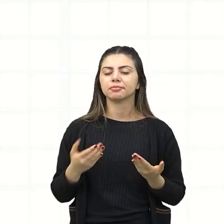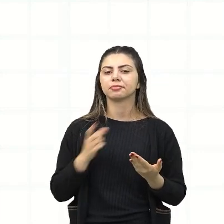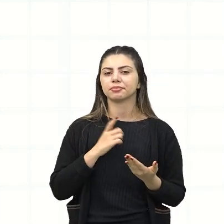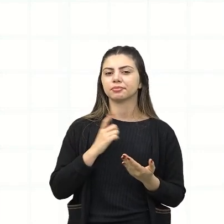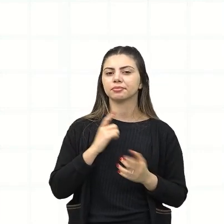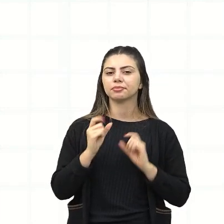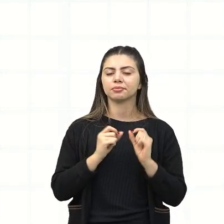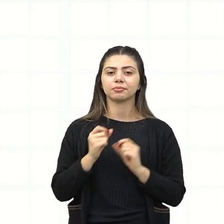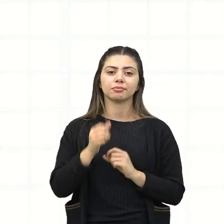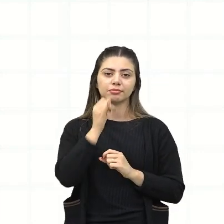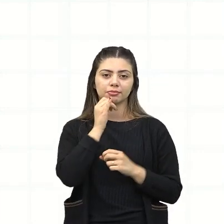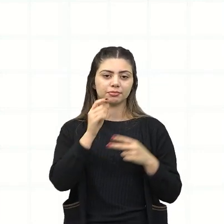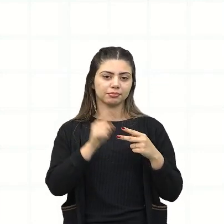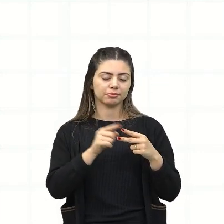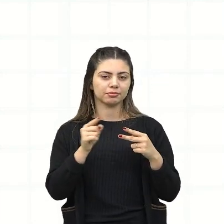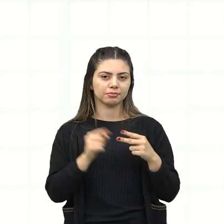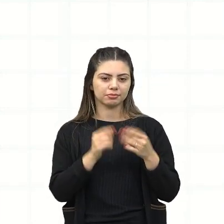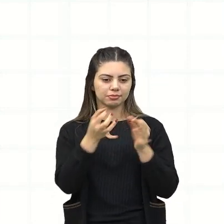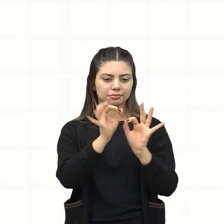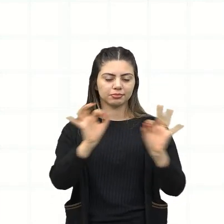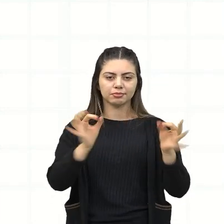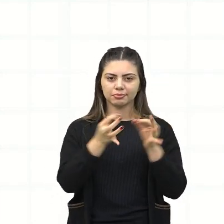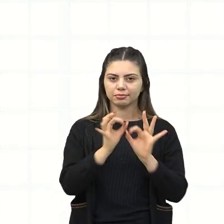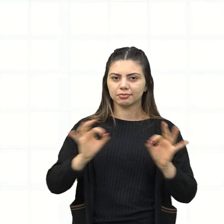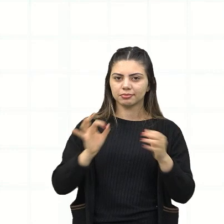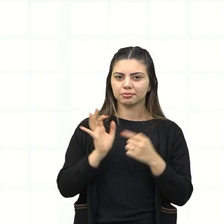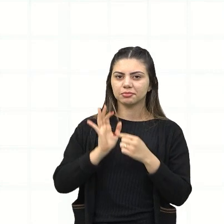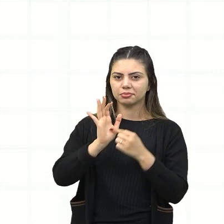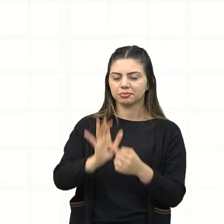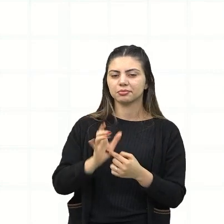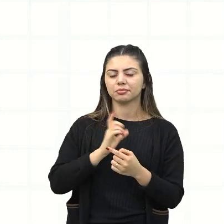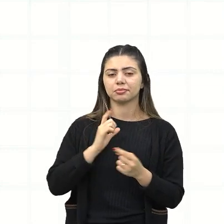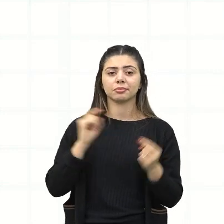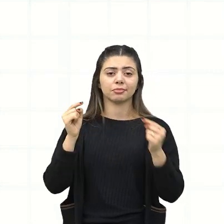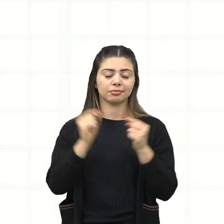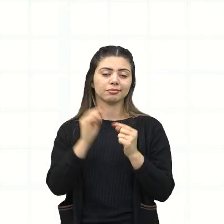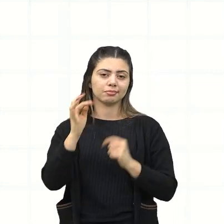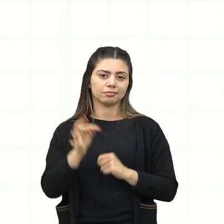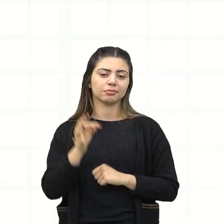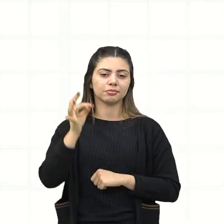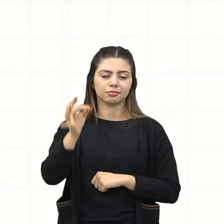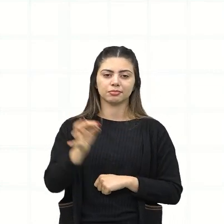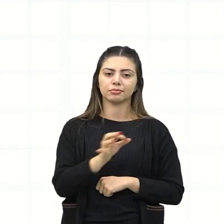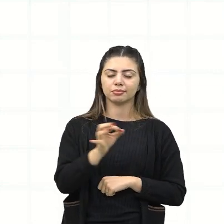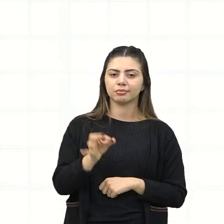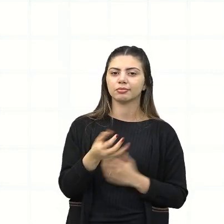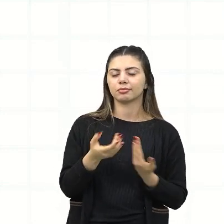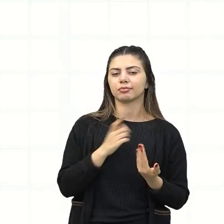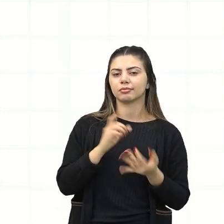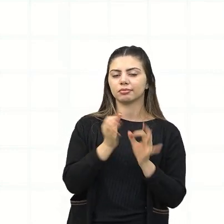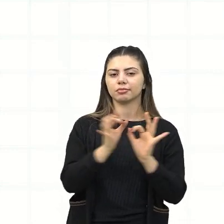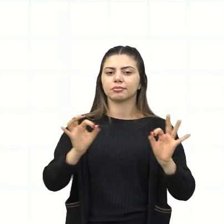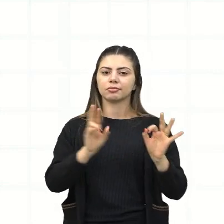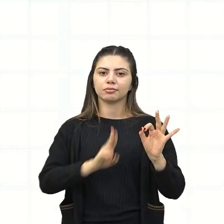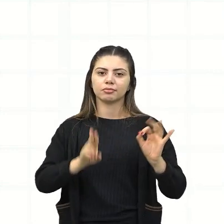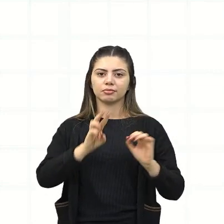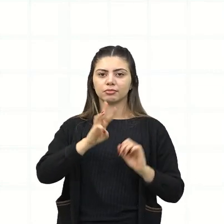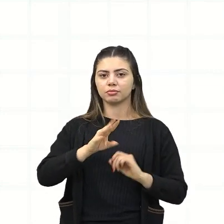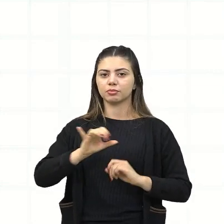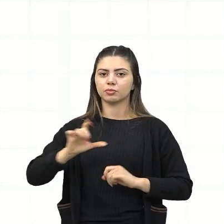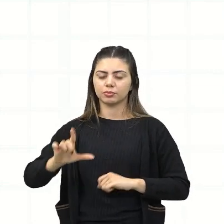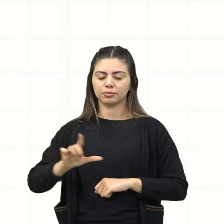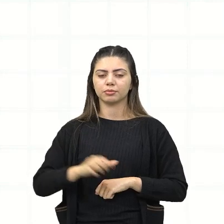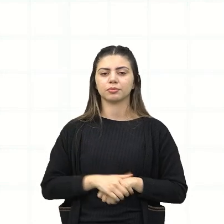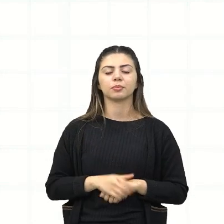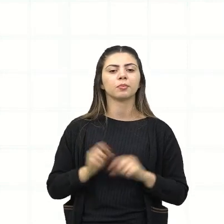aí 2 exemplos, né, de frases com todo esse contexto do futuro, com frases utilizando o will,